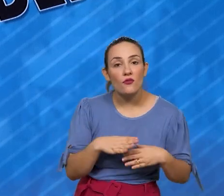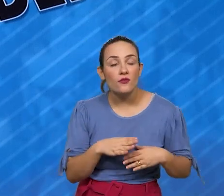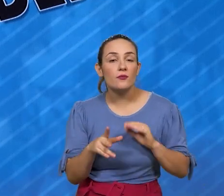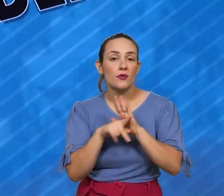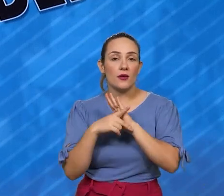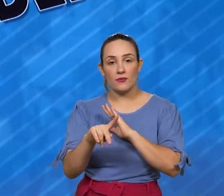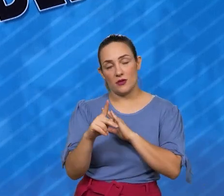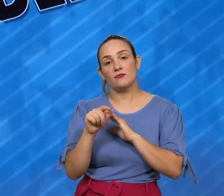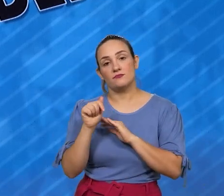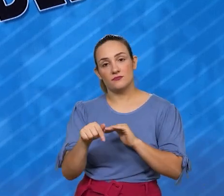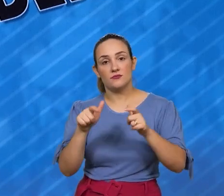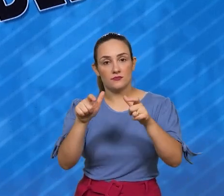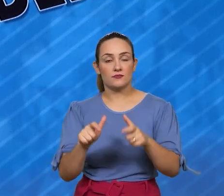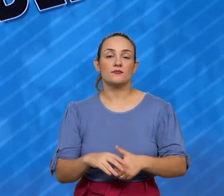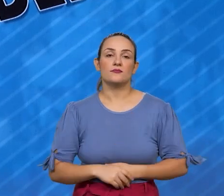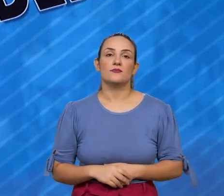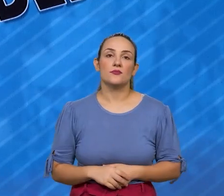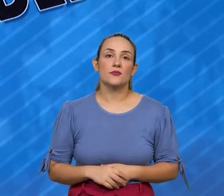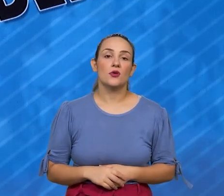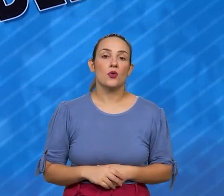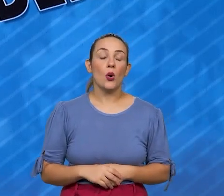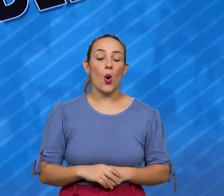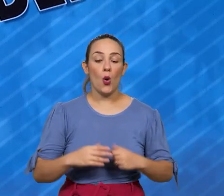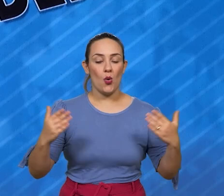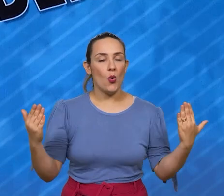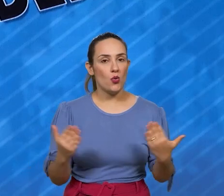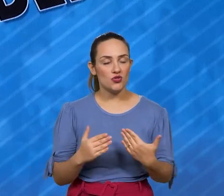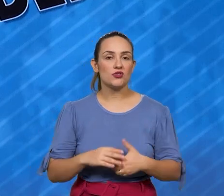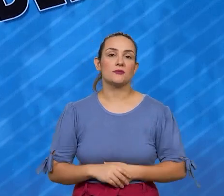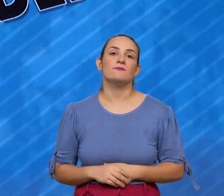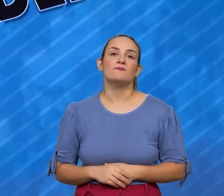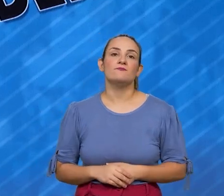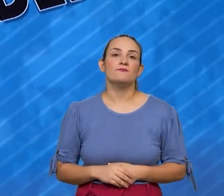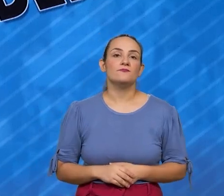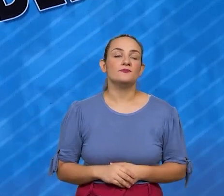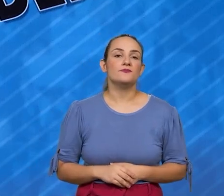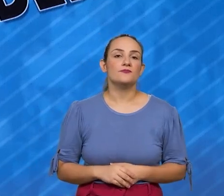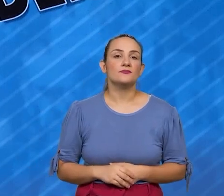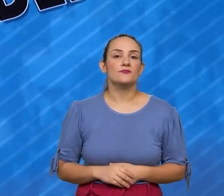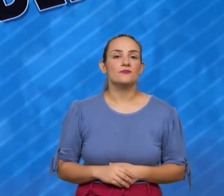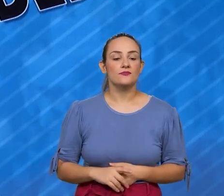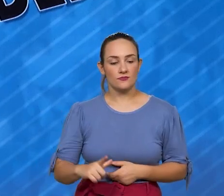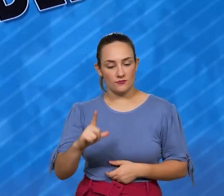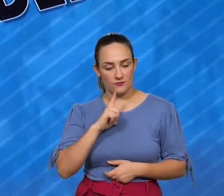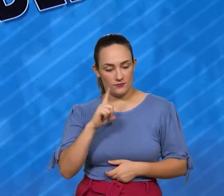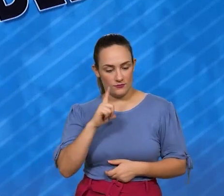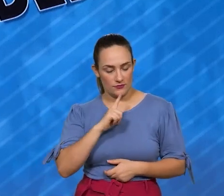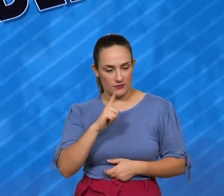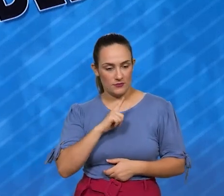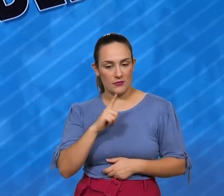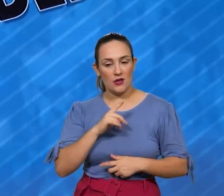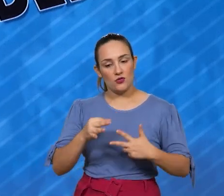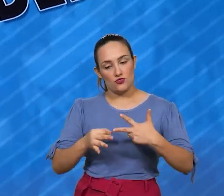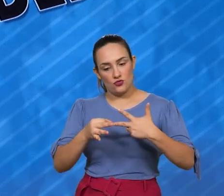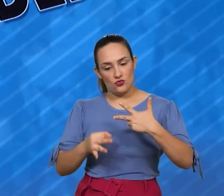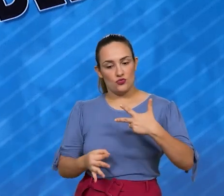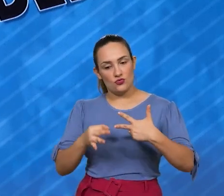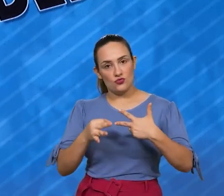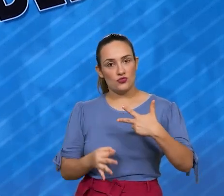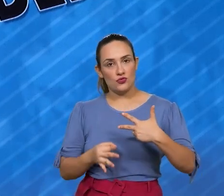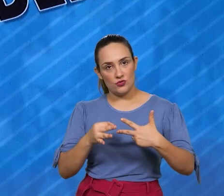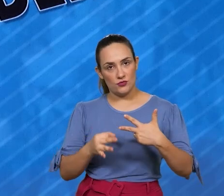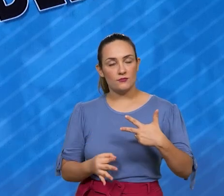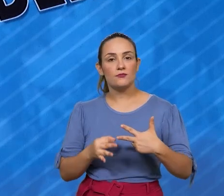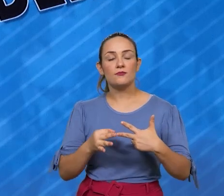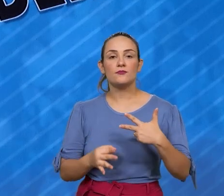que nós recebemos da agência. A comissão hoje ela tem um assento no Comitê de Saúde do Poder